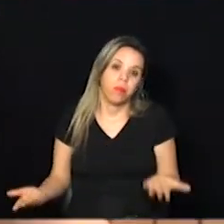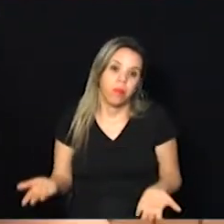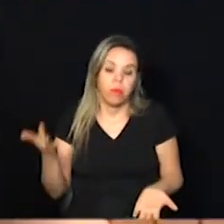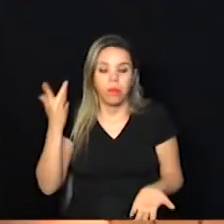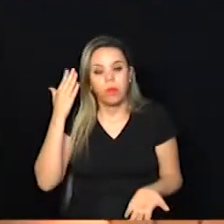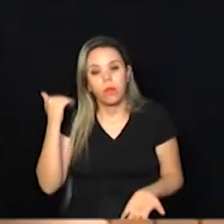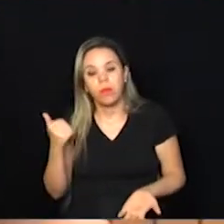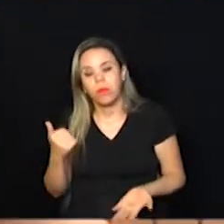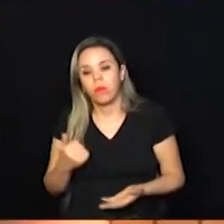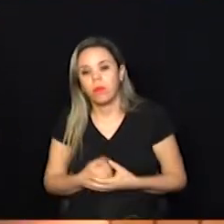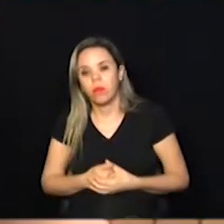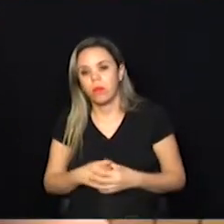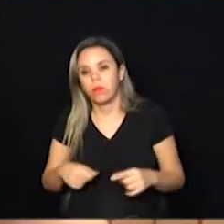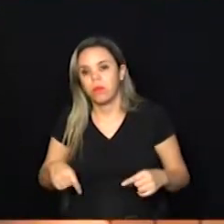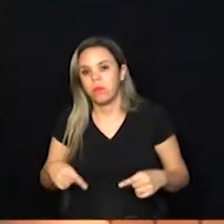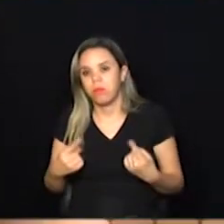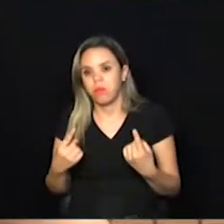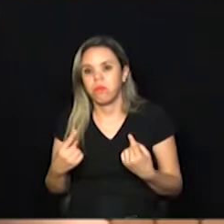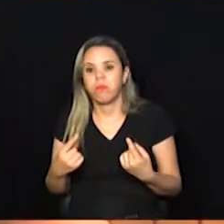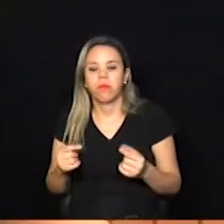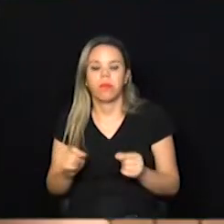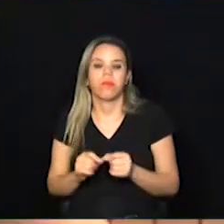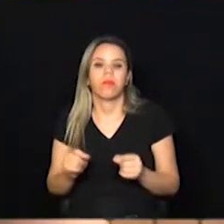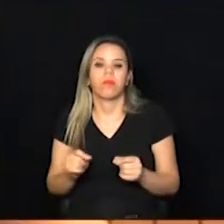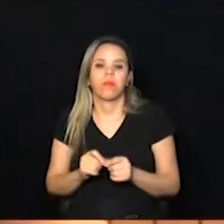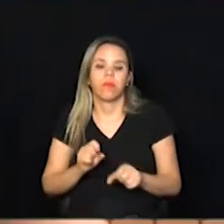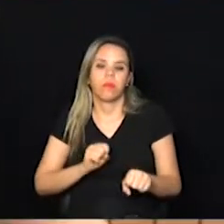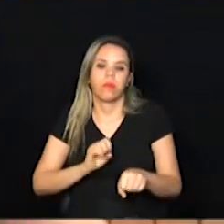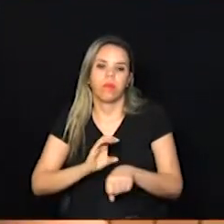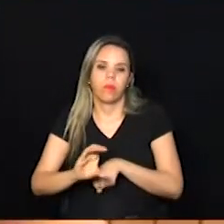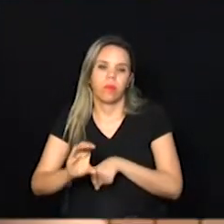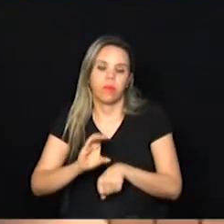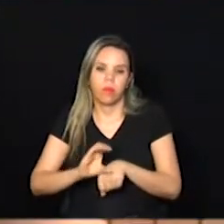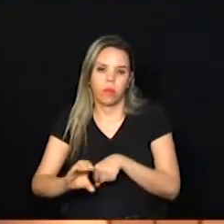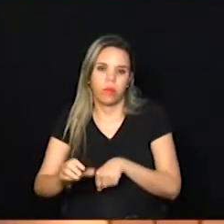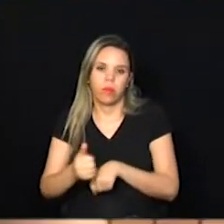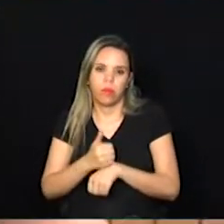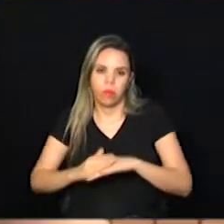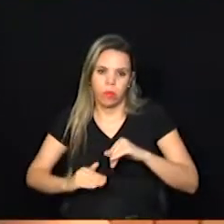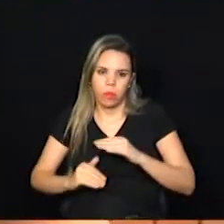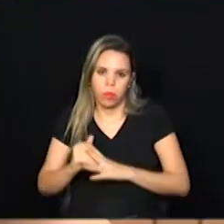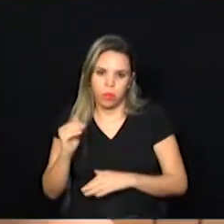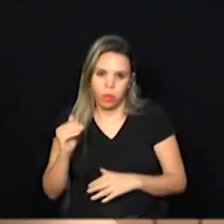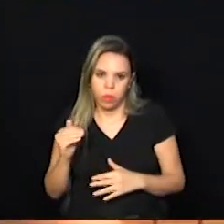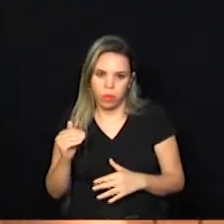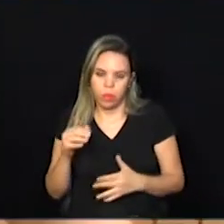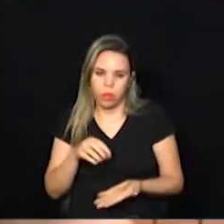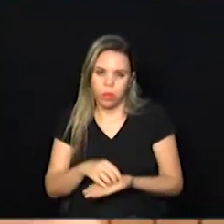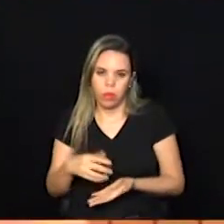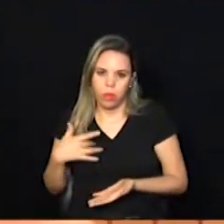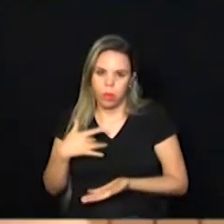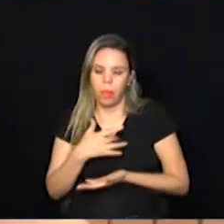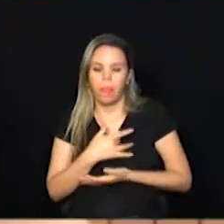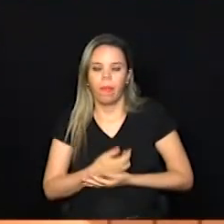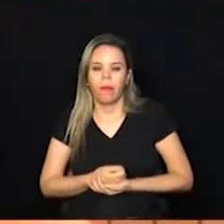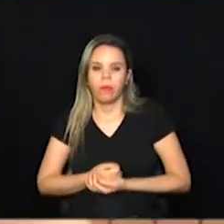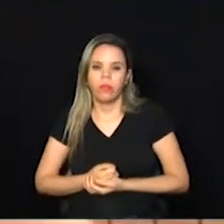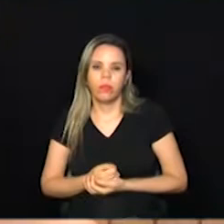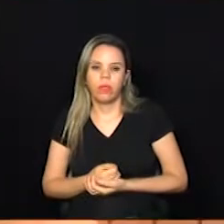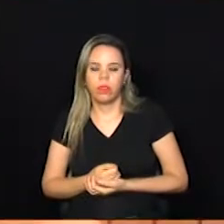que esse é um desafio também, né? A formação dos próprios profissionais nos centros de saúde,